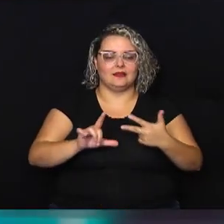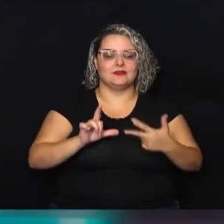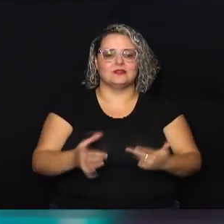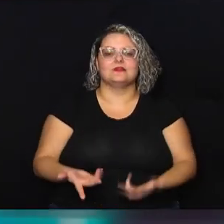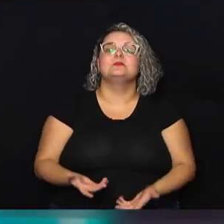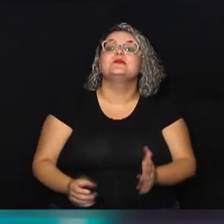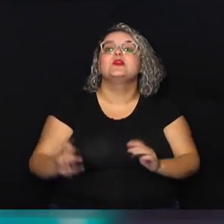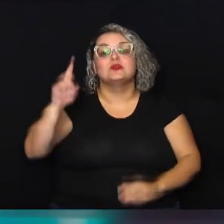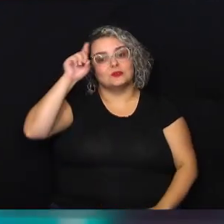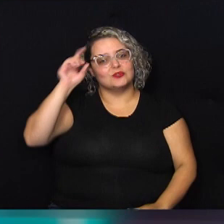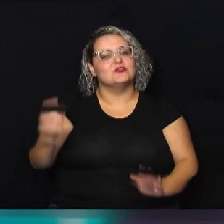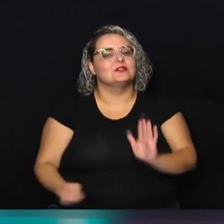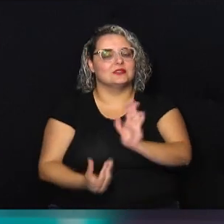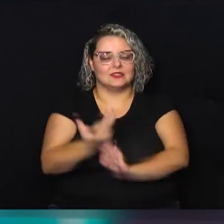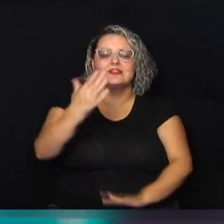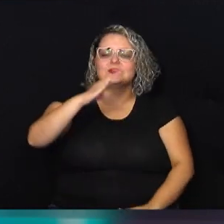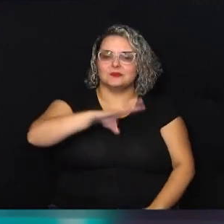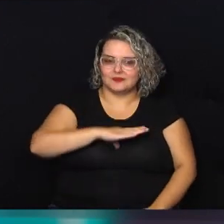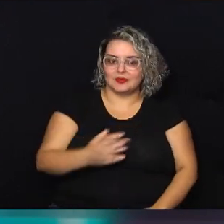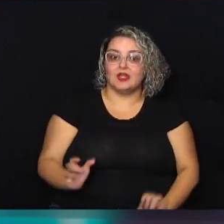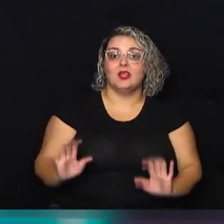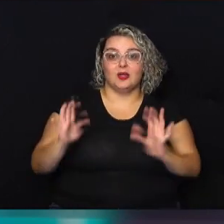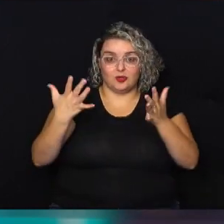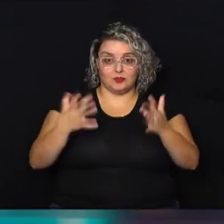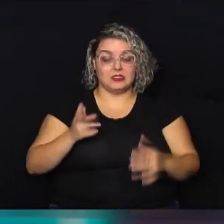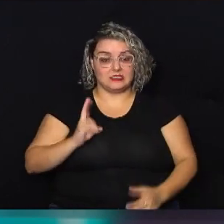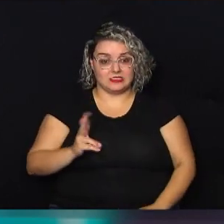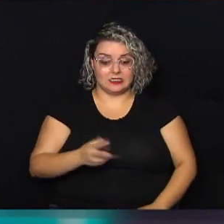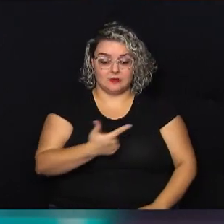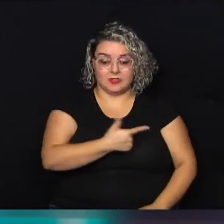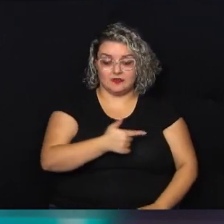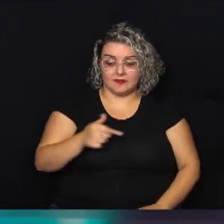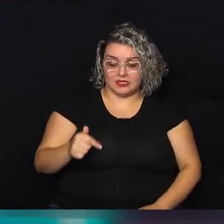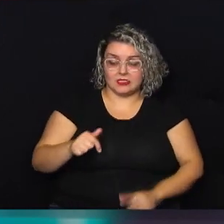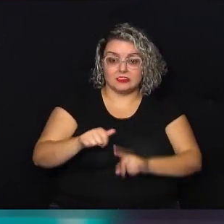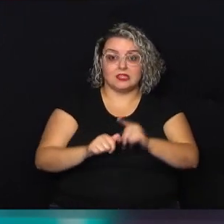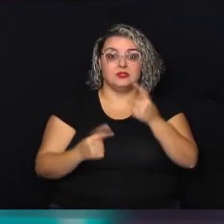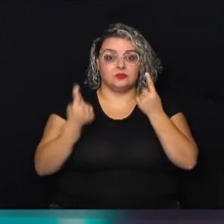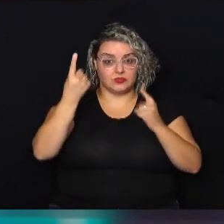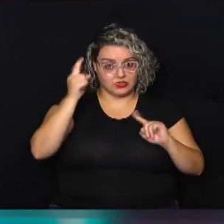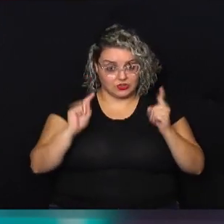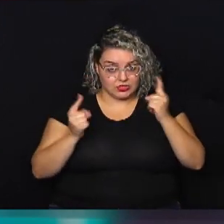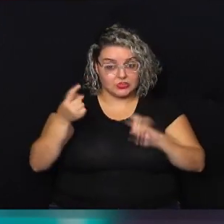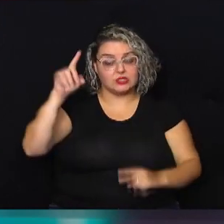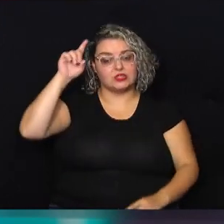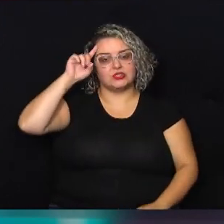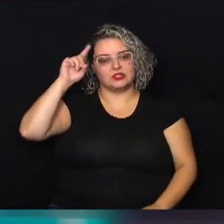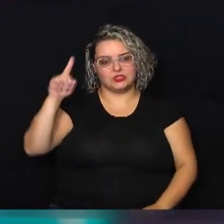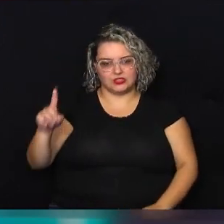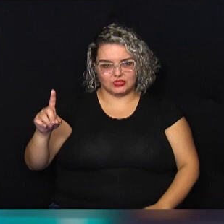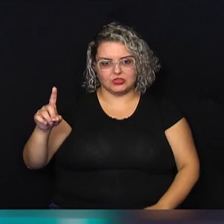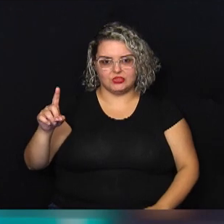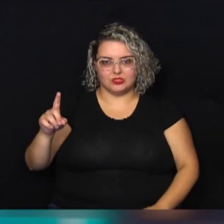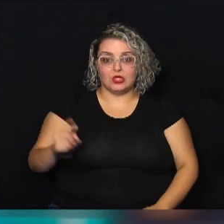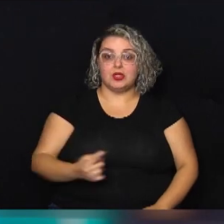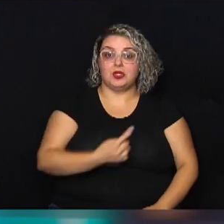Dia Municipal é comemorado sempre em 27 de fevereiro, dia em que, em